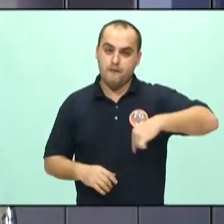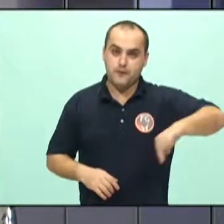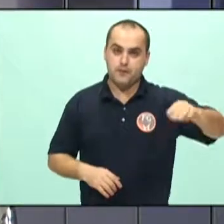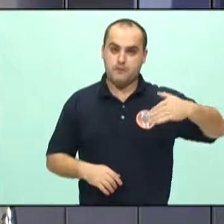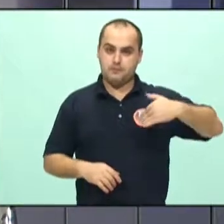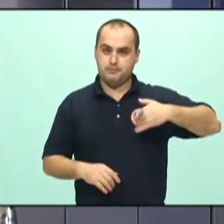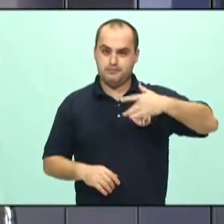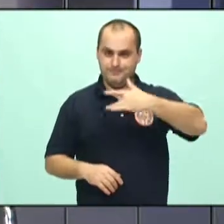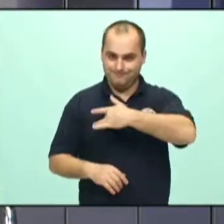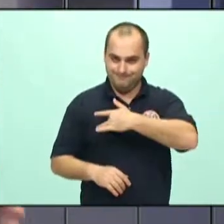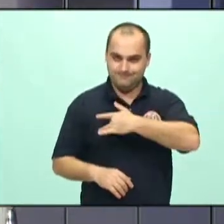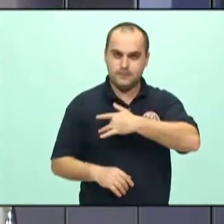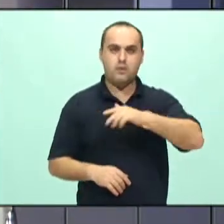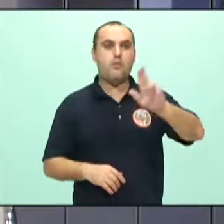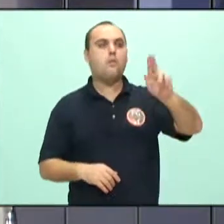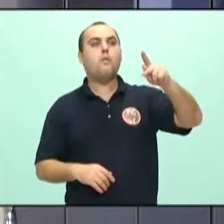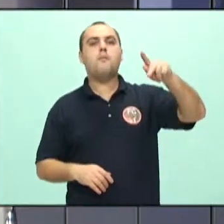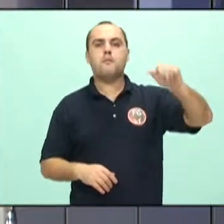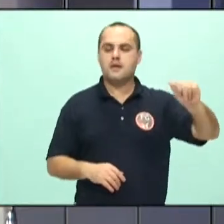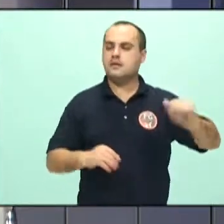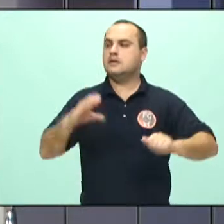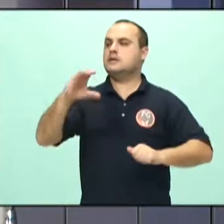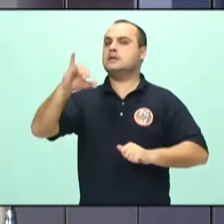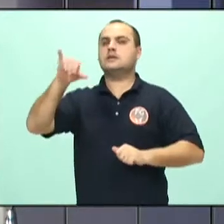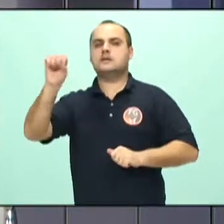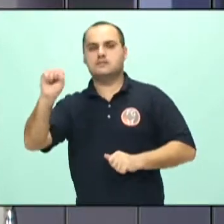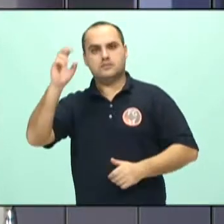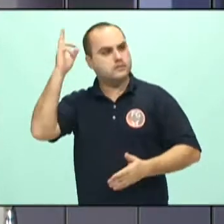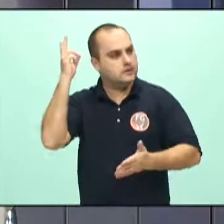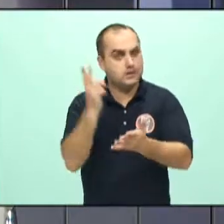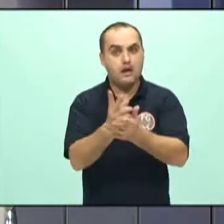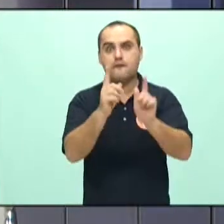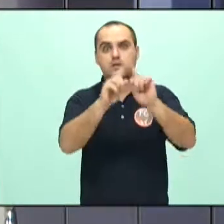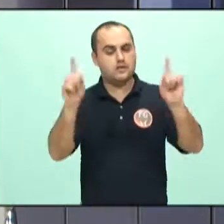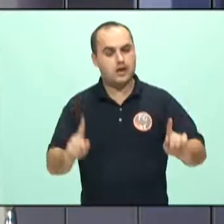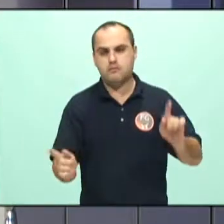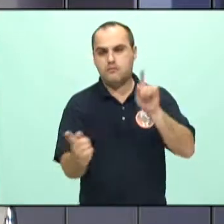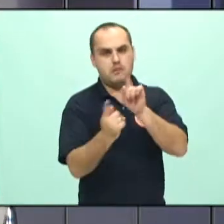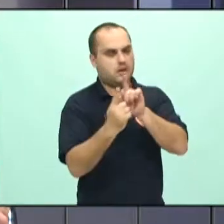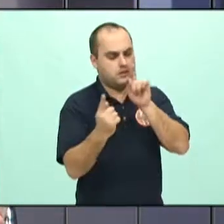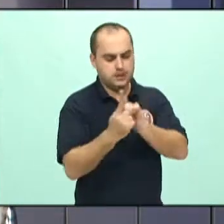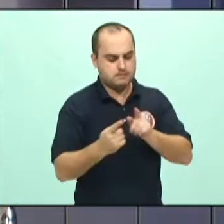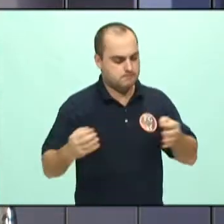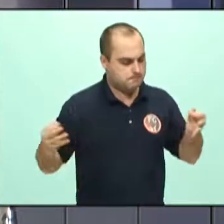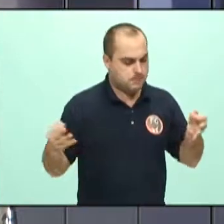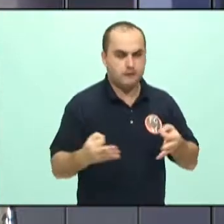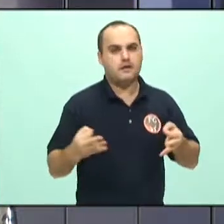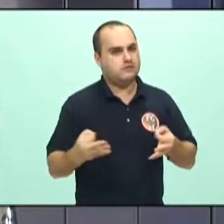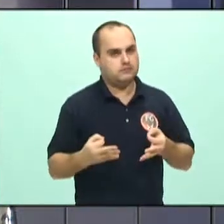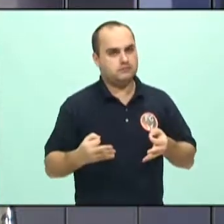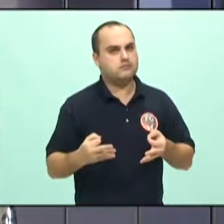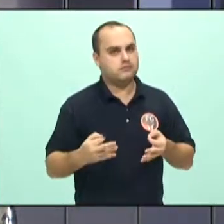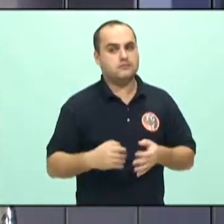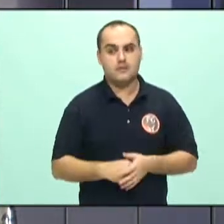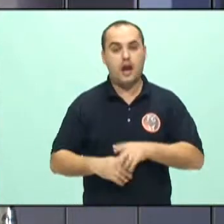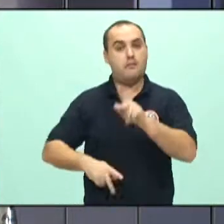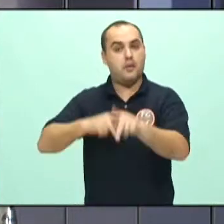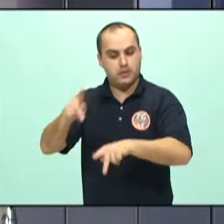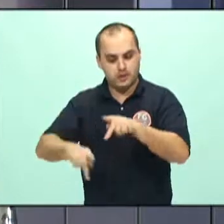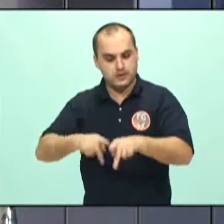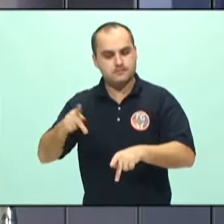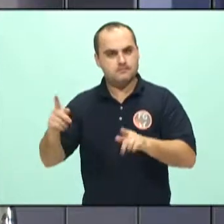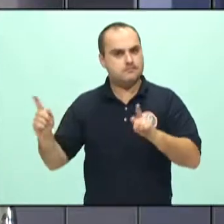do Cordeiros, quando eu vou no CIS, eu sempre sou muito bem atendido pelos funcionários. Os funcionários me acolhem muito bem, a população me acolhe muito